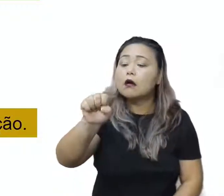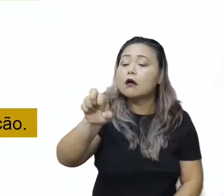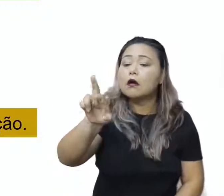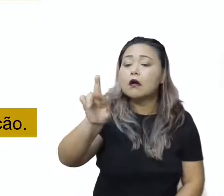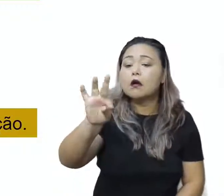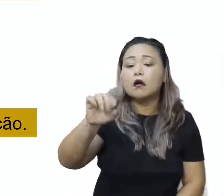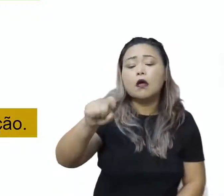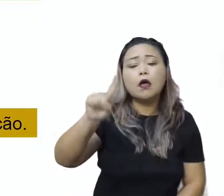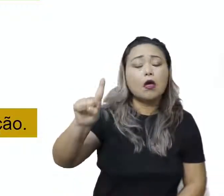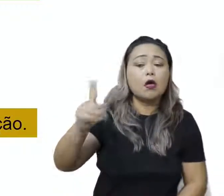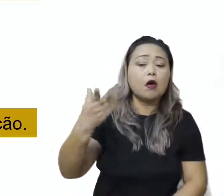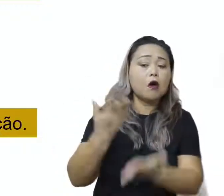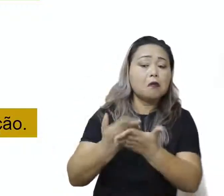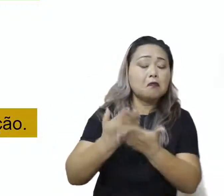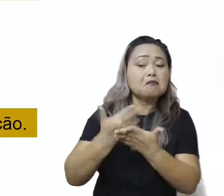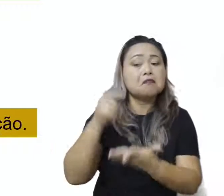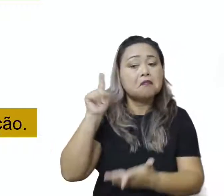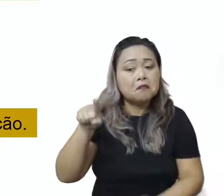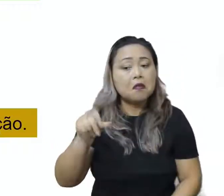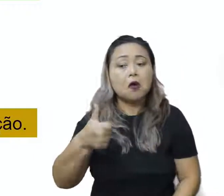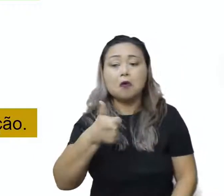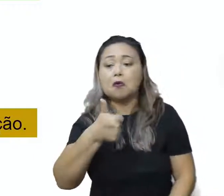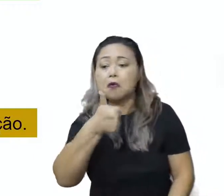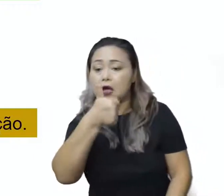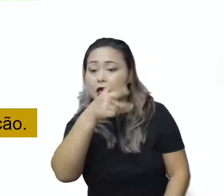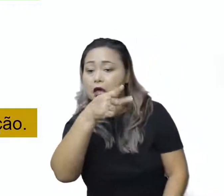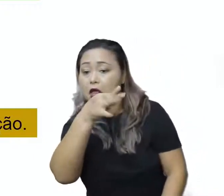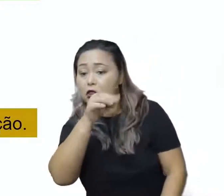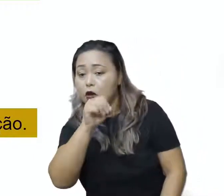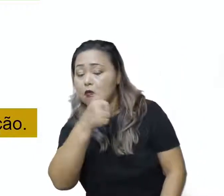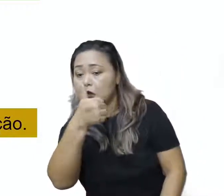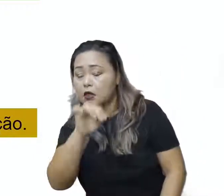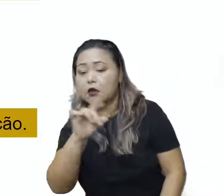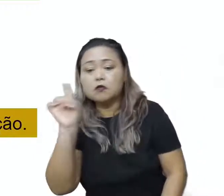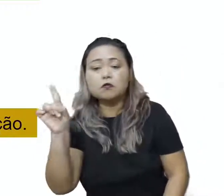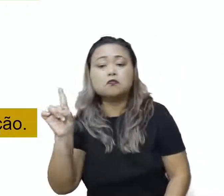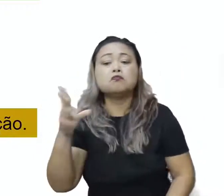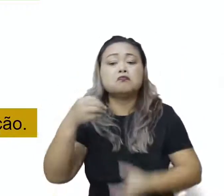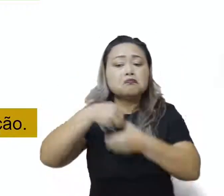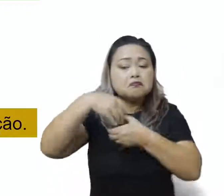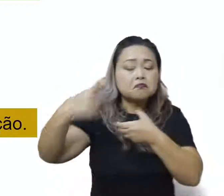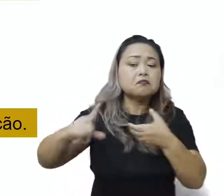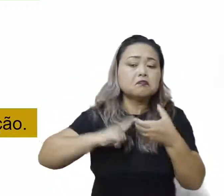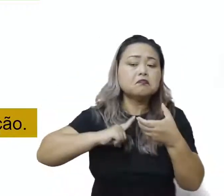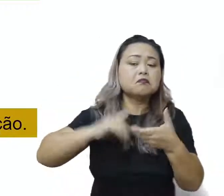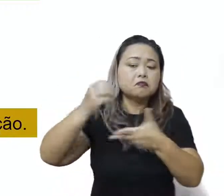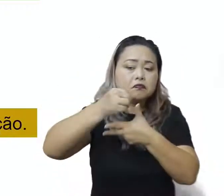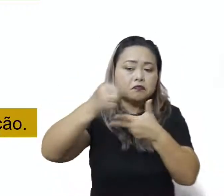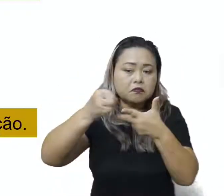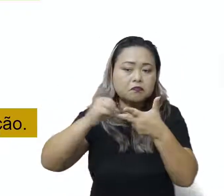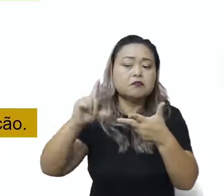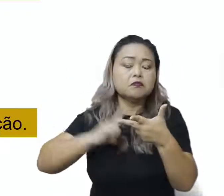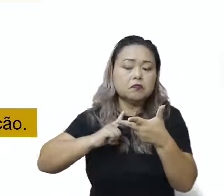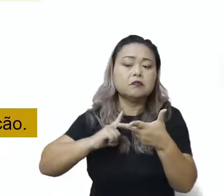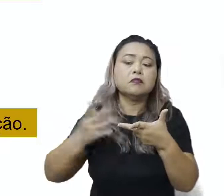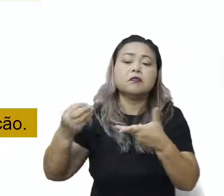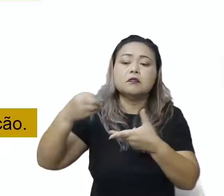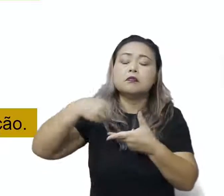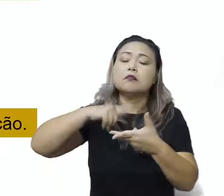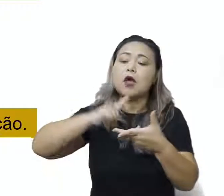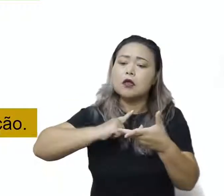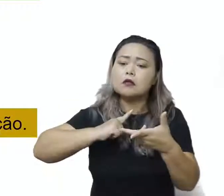top 10 do Enem, gente. É um dos conteúdos que mais cai no Enem, tá? Todo